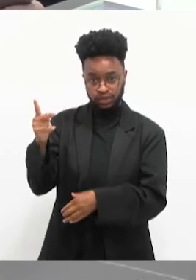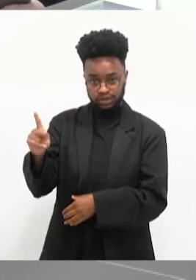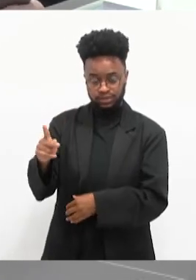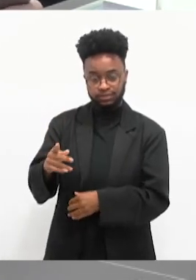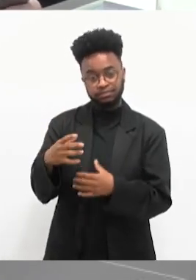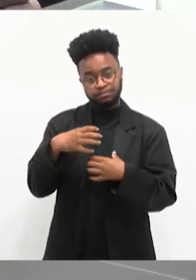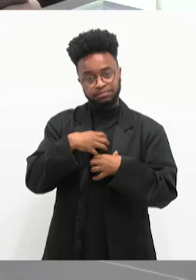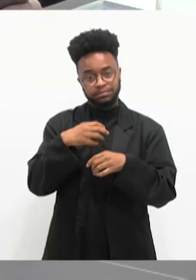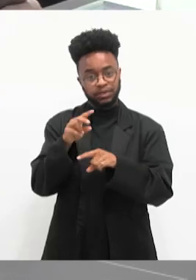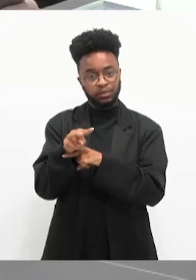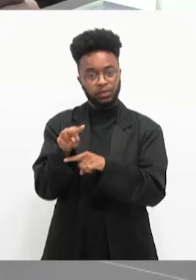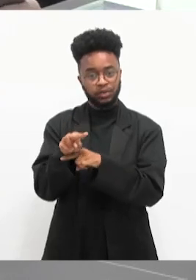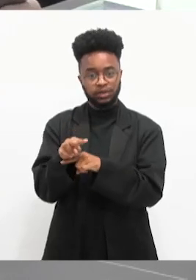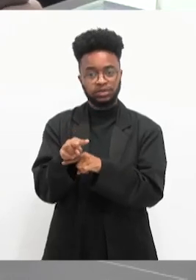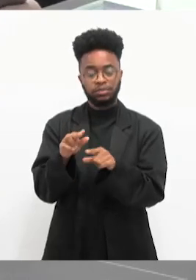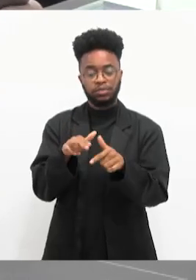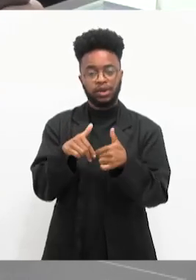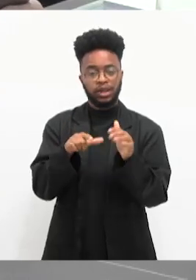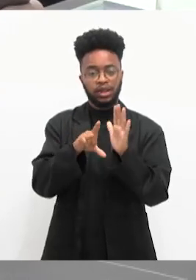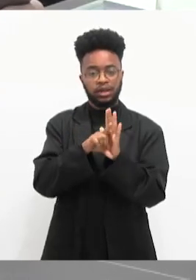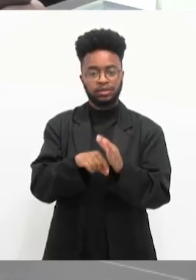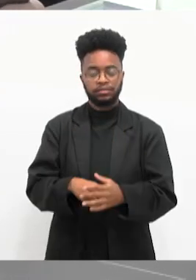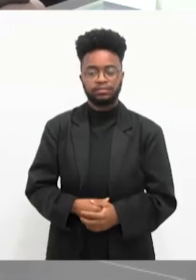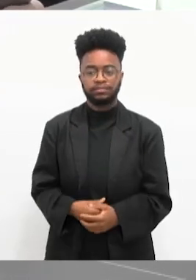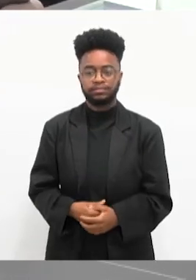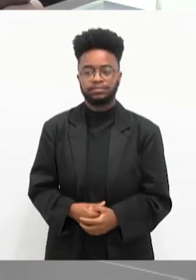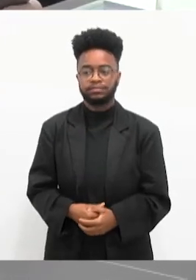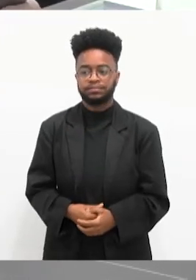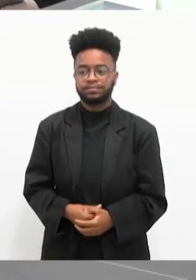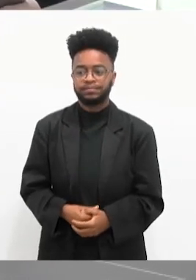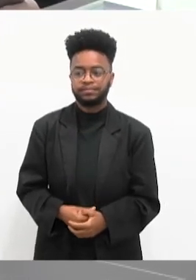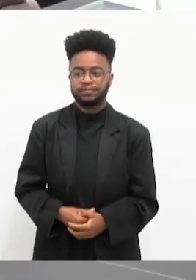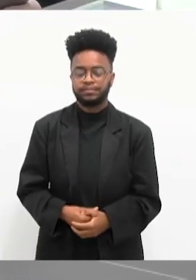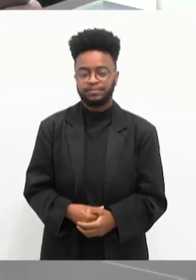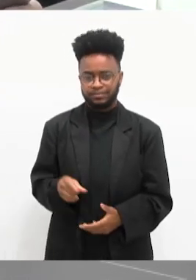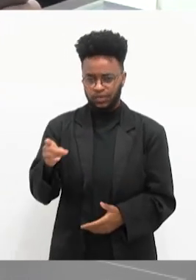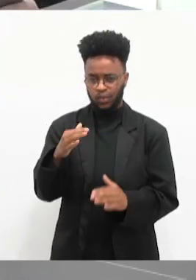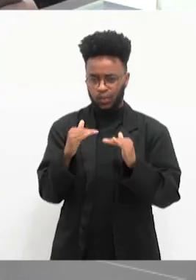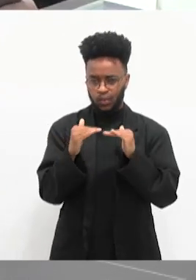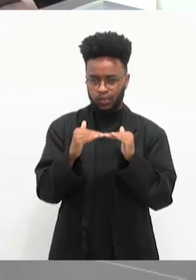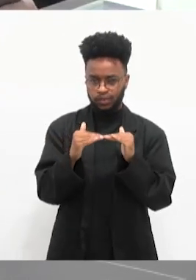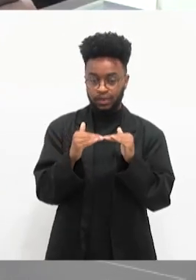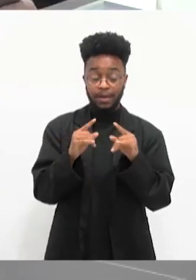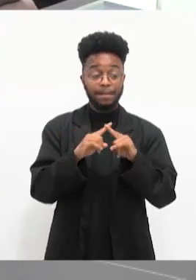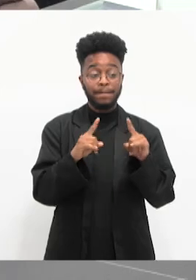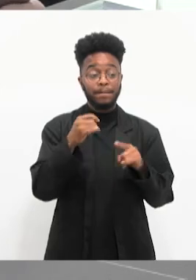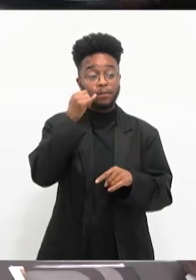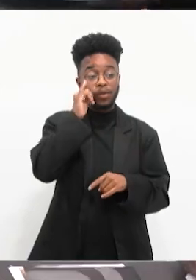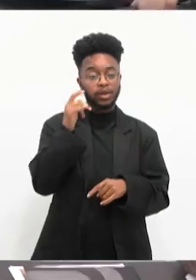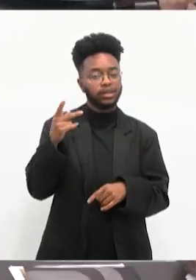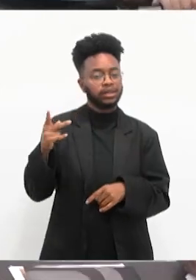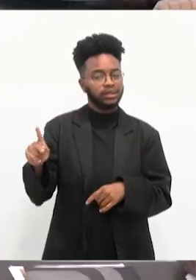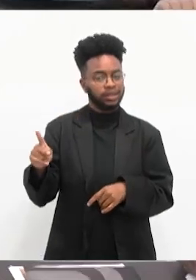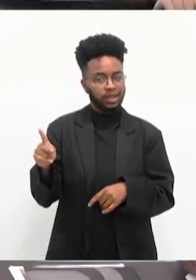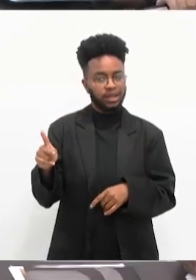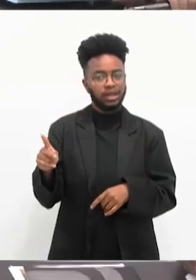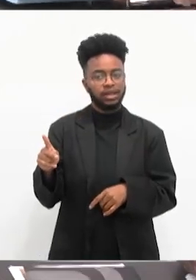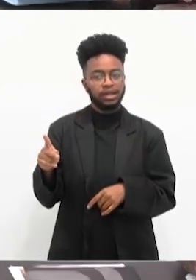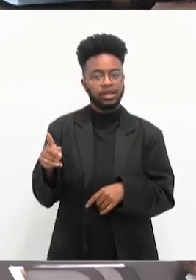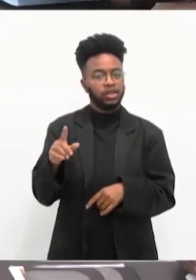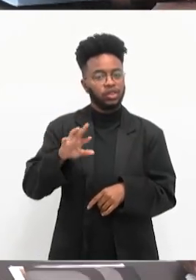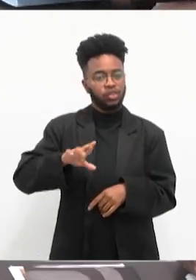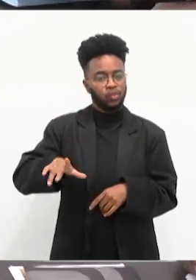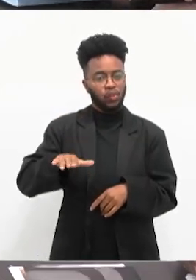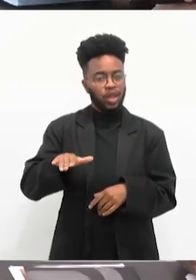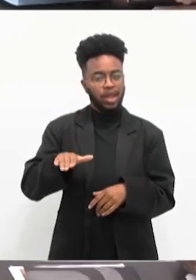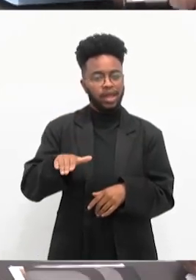se sentiu protegido pela sua legislação, deputado Rodrigo Amorim. Vossa Excelência não acha isso? Mas os boizinhos do deputado Chico Machado não são carentes, Não nem